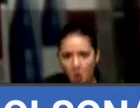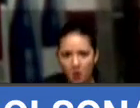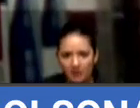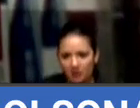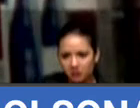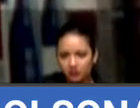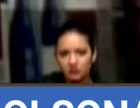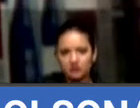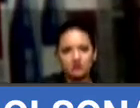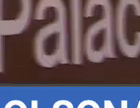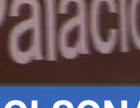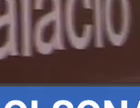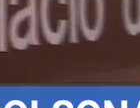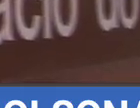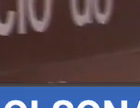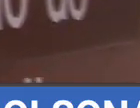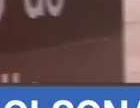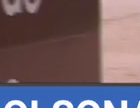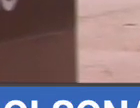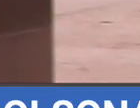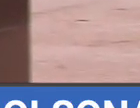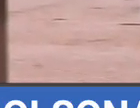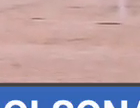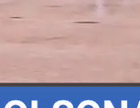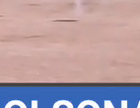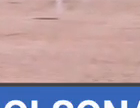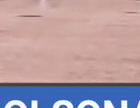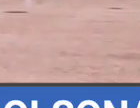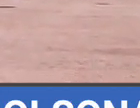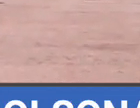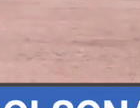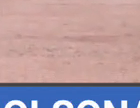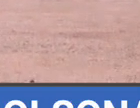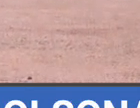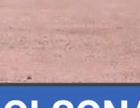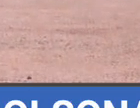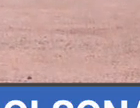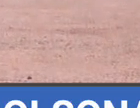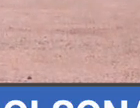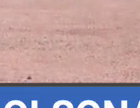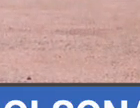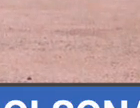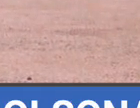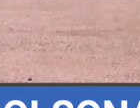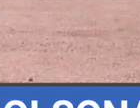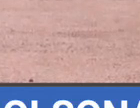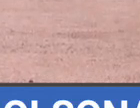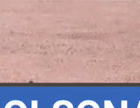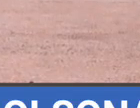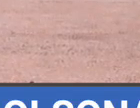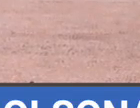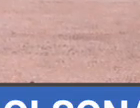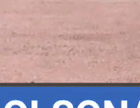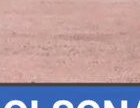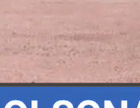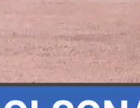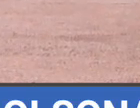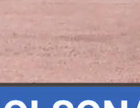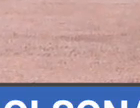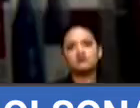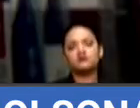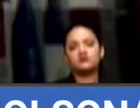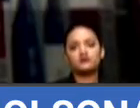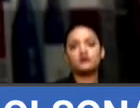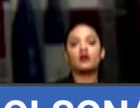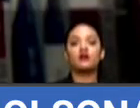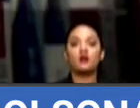as respostas por escrito só valem quando o chefe de Estado é testemunha ou vítima, e não quando ele é investigado ou